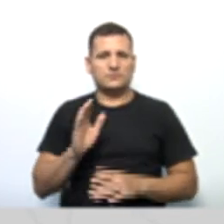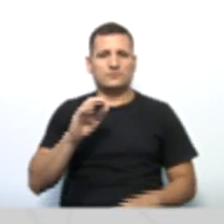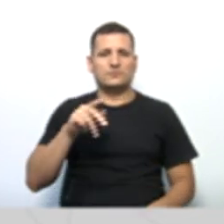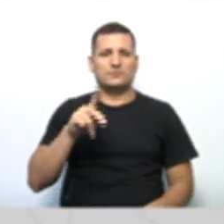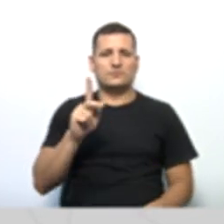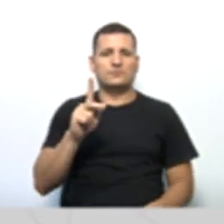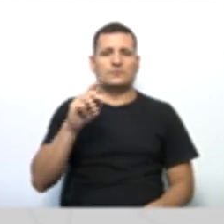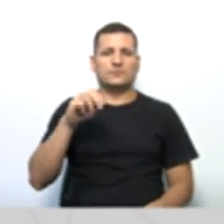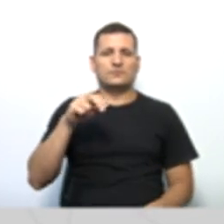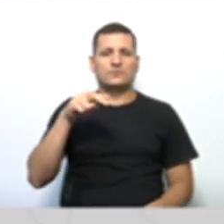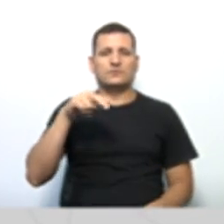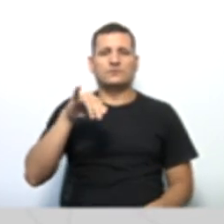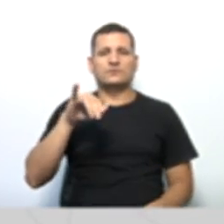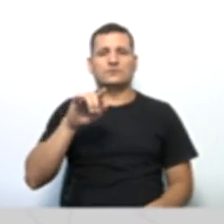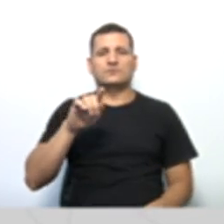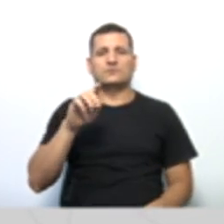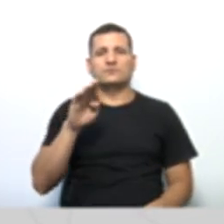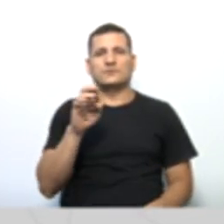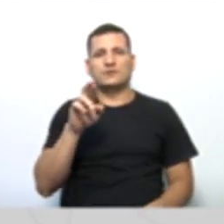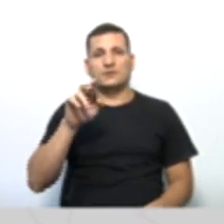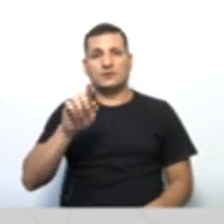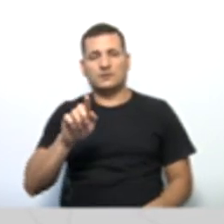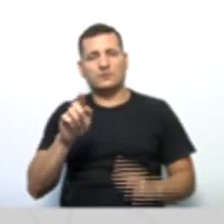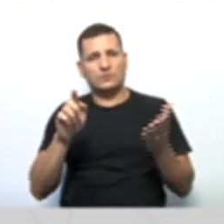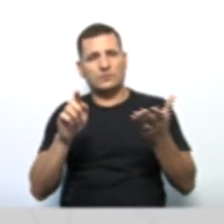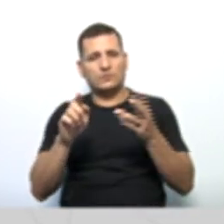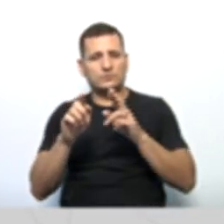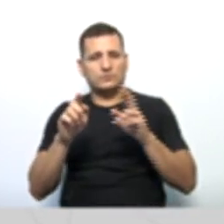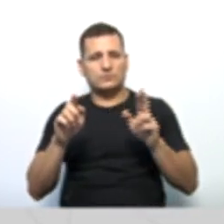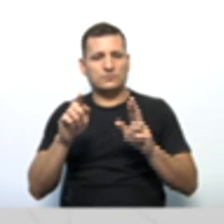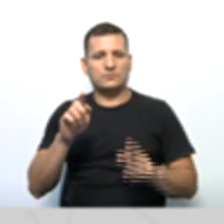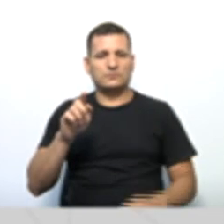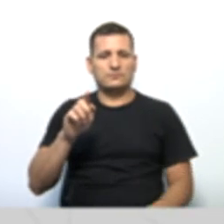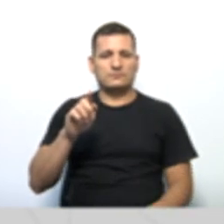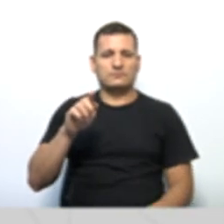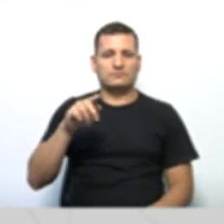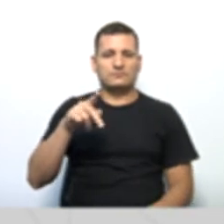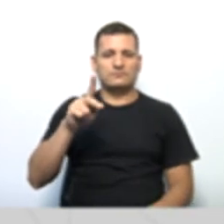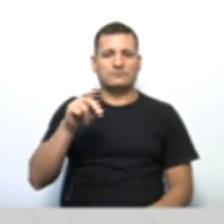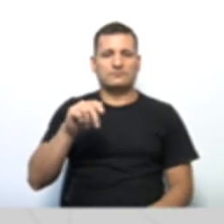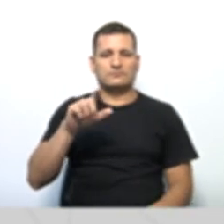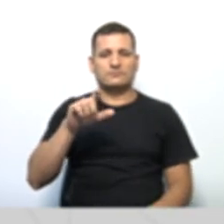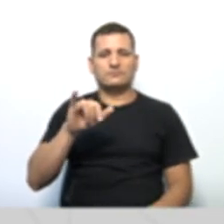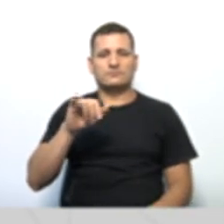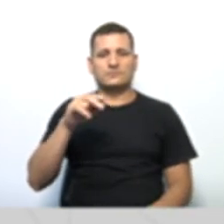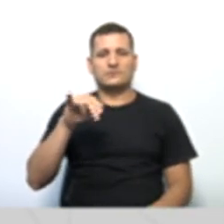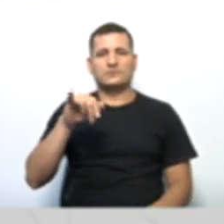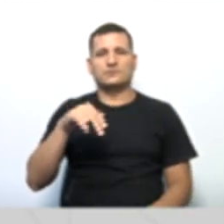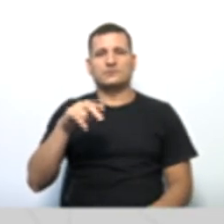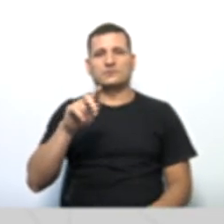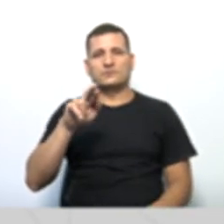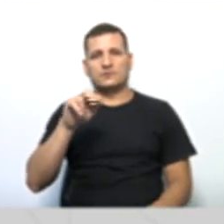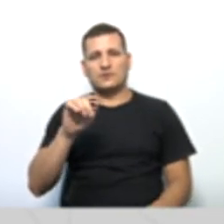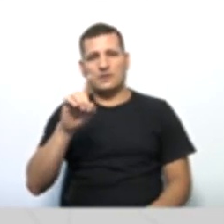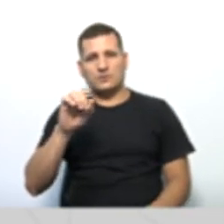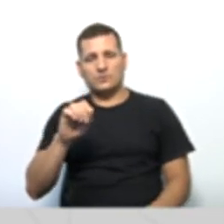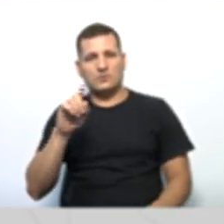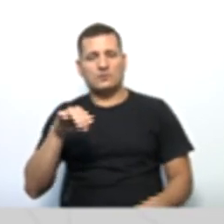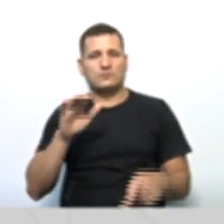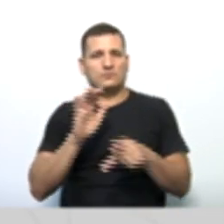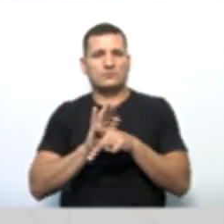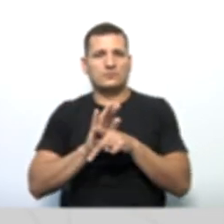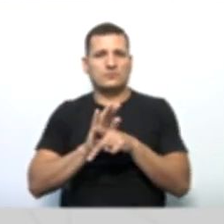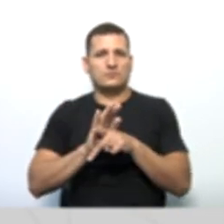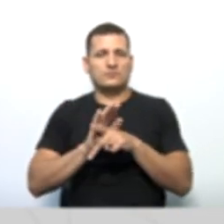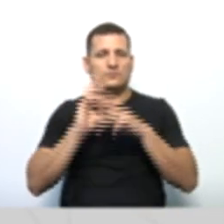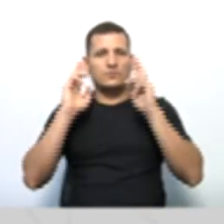da Prússia. Atualmente essa cidade se chama Kaliningrado e pertence ao território da Rússia. Ele é filho de artesãos de